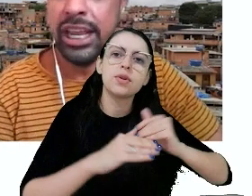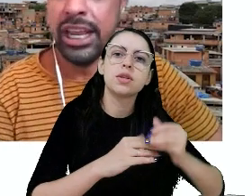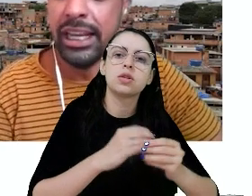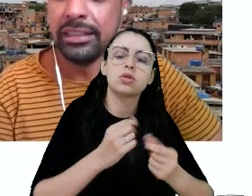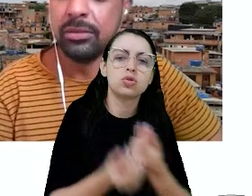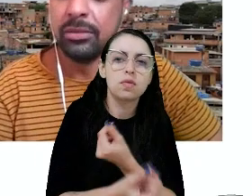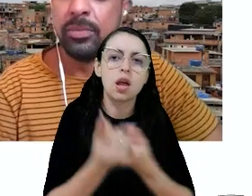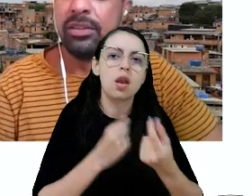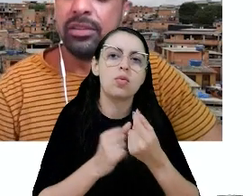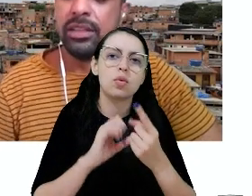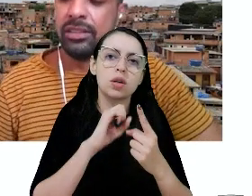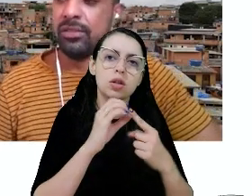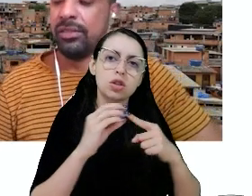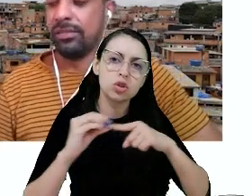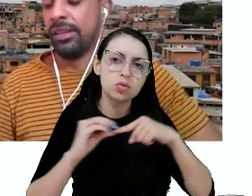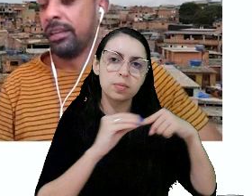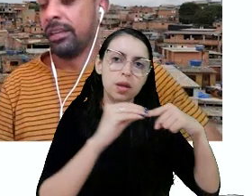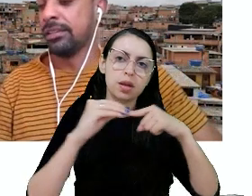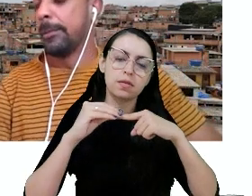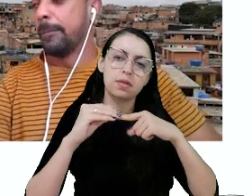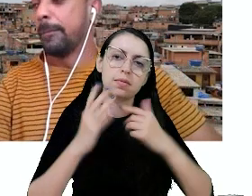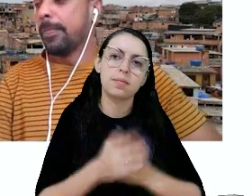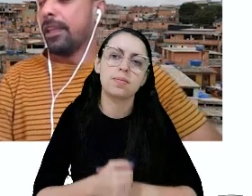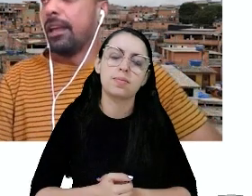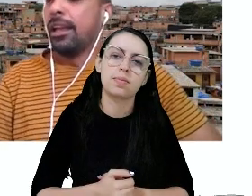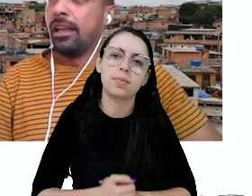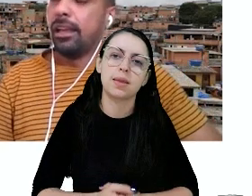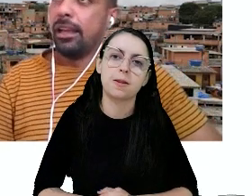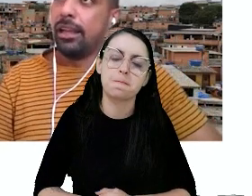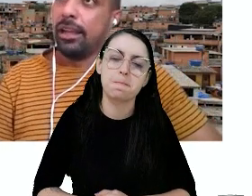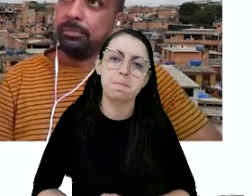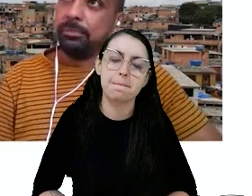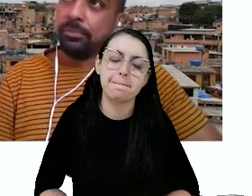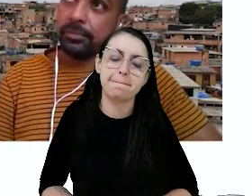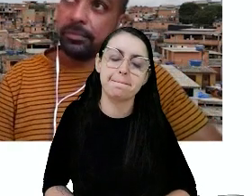um processo de renda dentro de periferias de favelas.